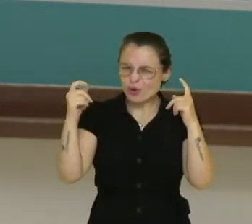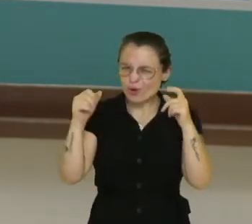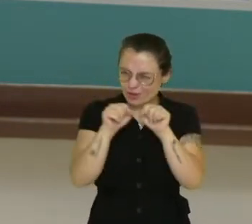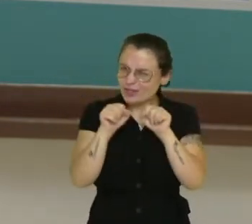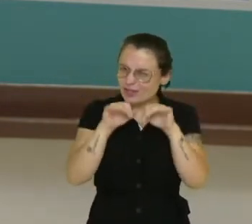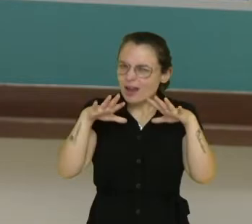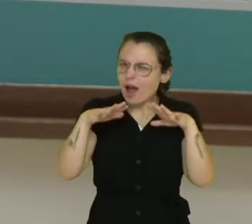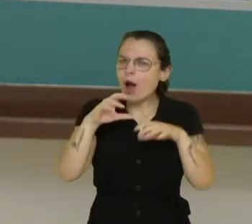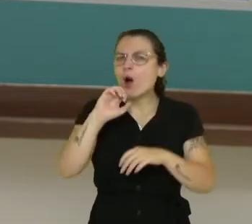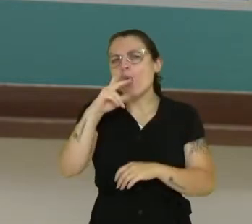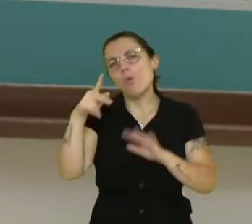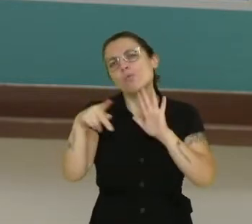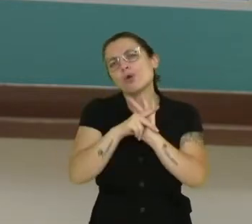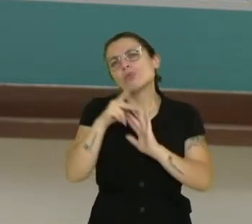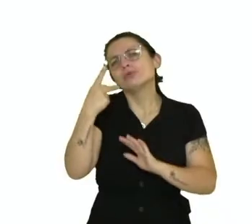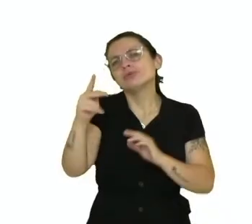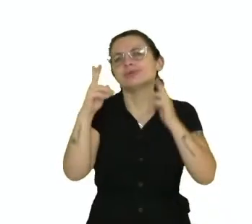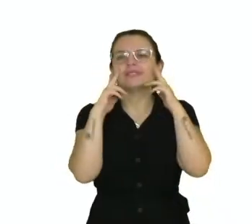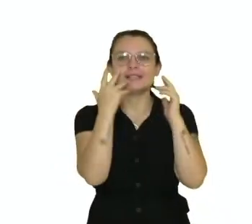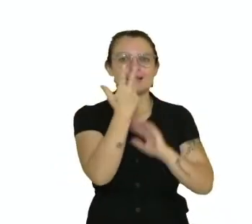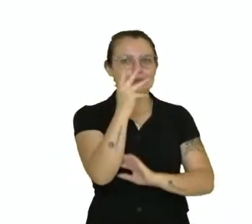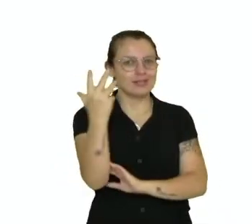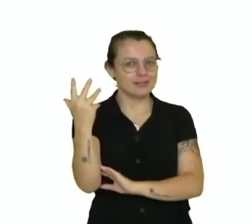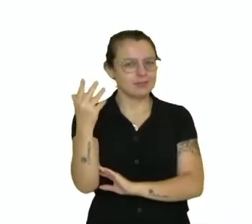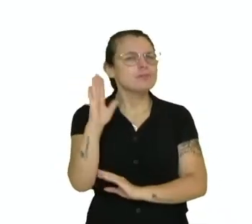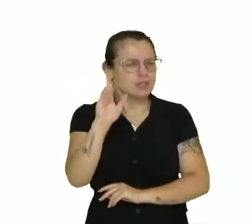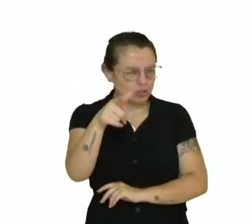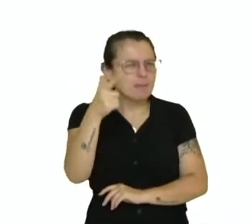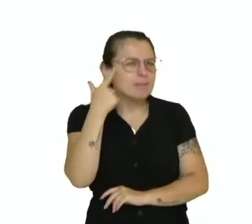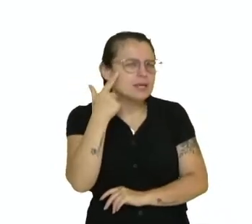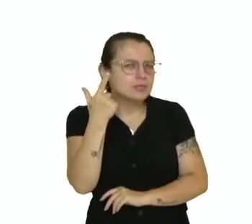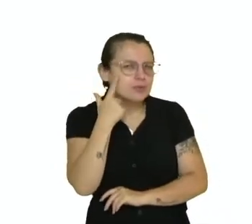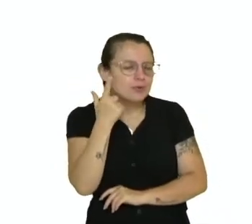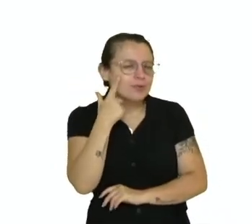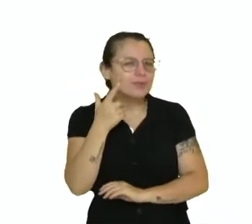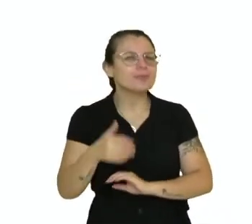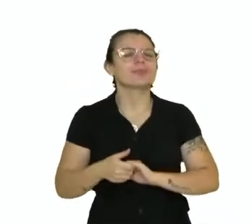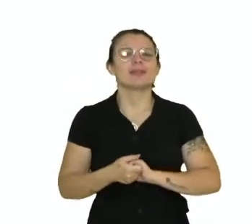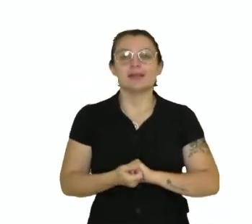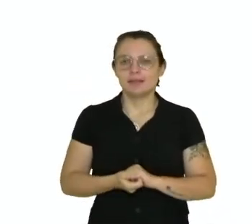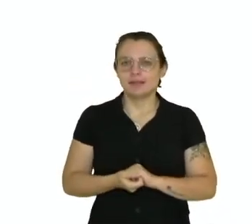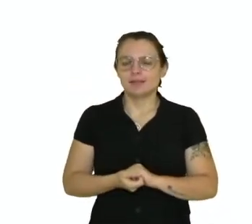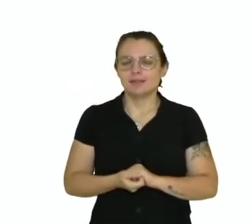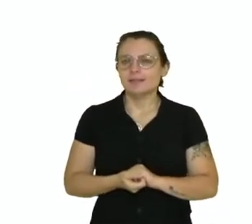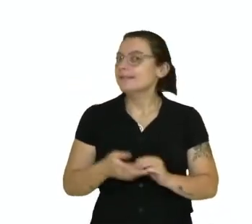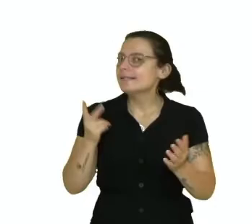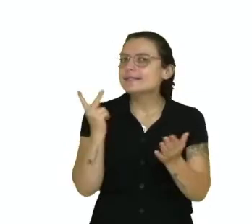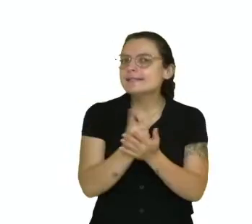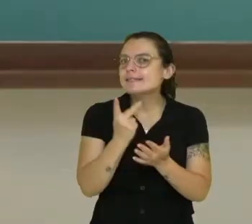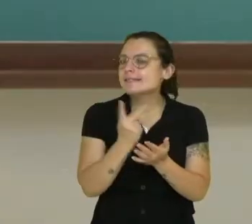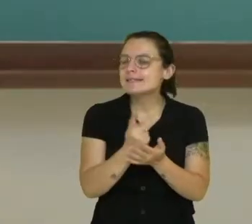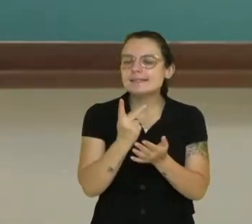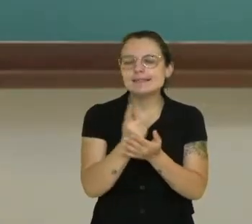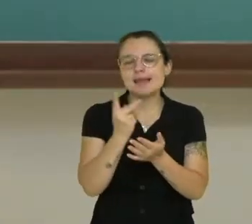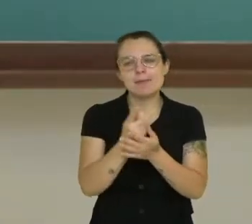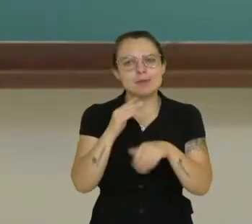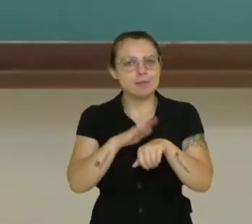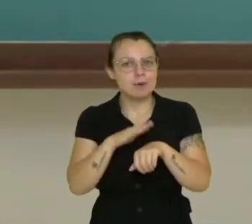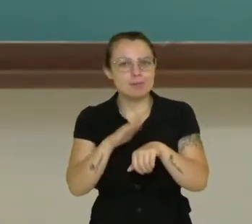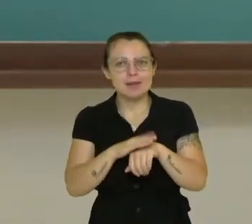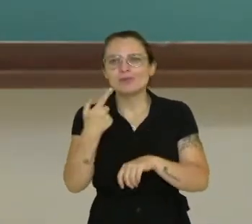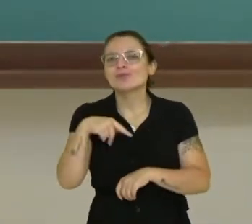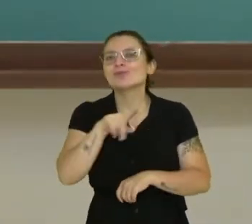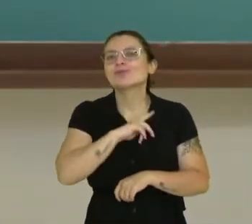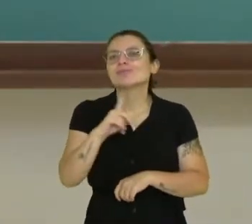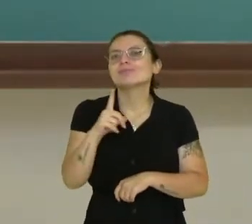pensar sobre isso? Em cada instante somos inundados por uma diversidade de sons. Pois é, nós